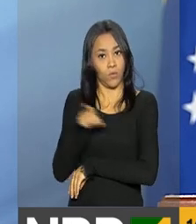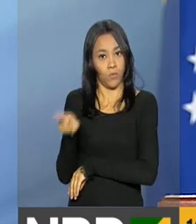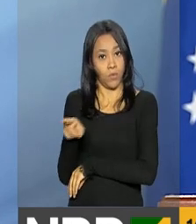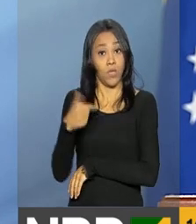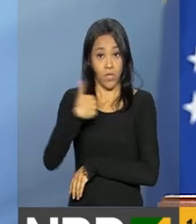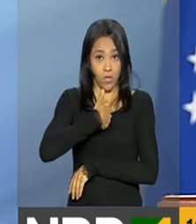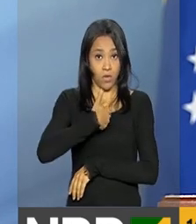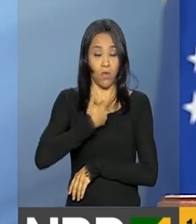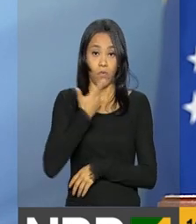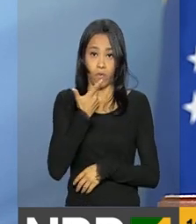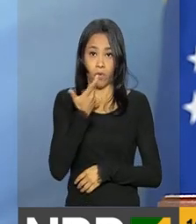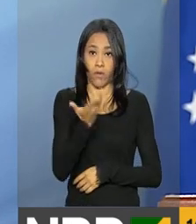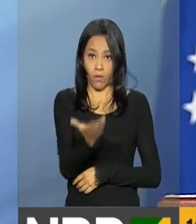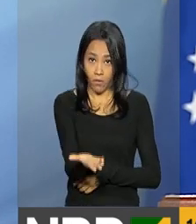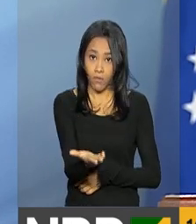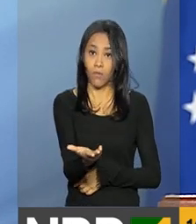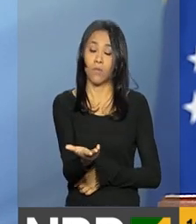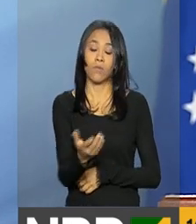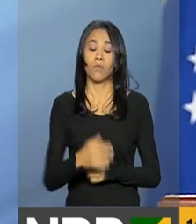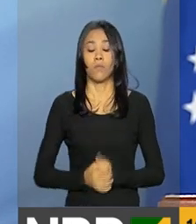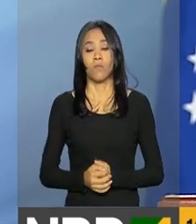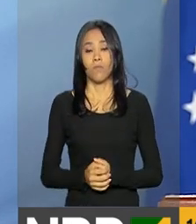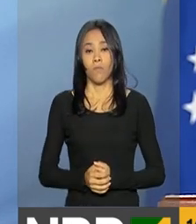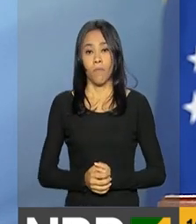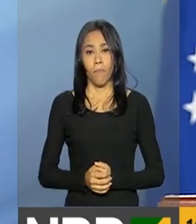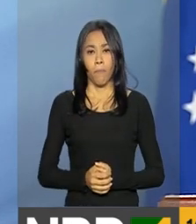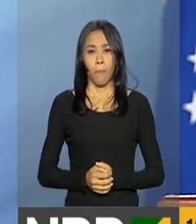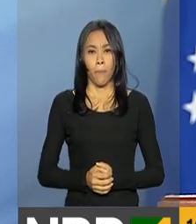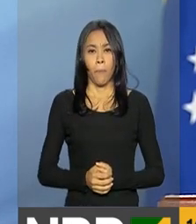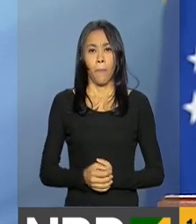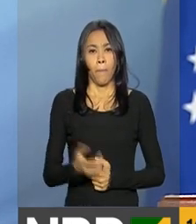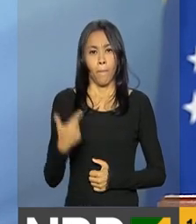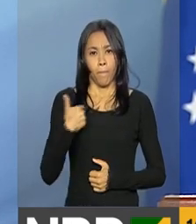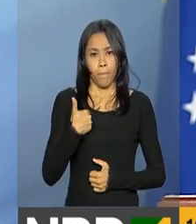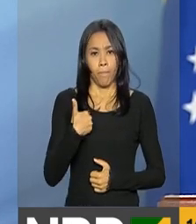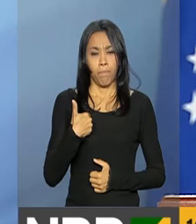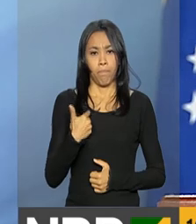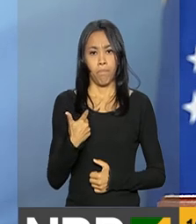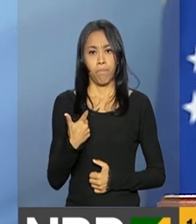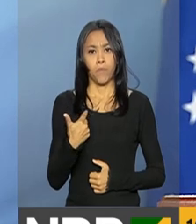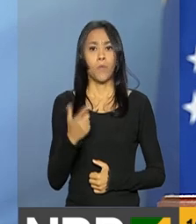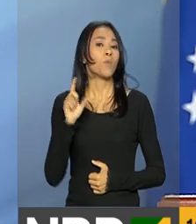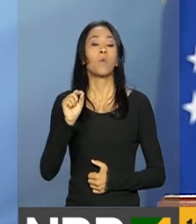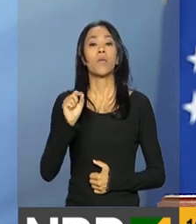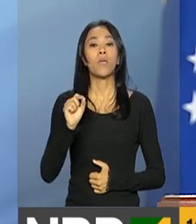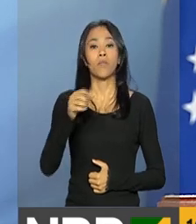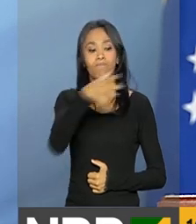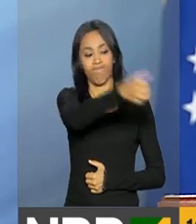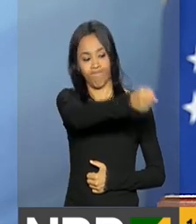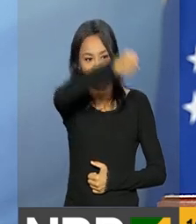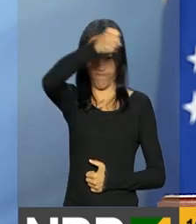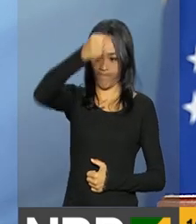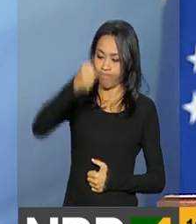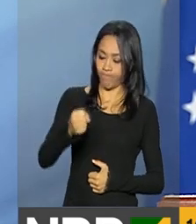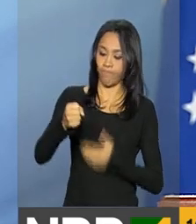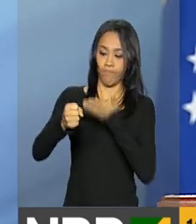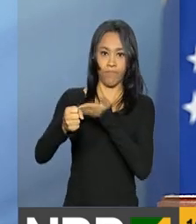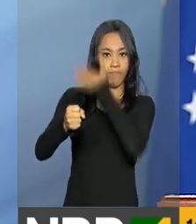comunico que nomeei interventor o comandante militar do